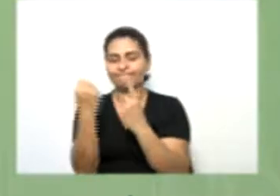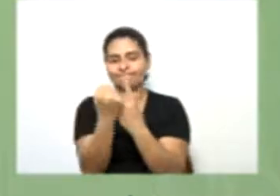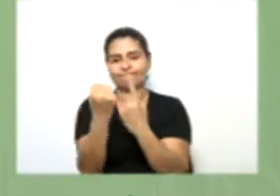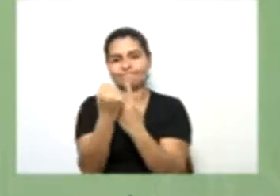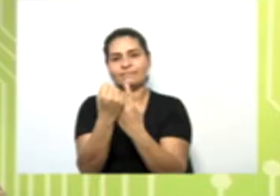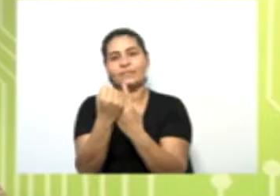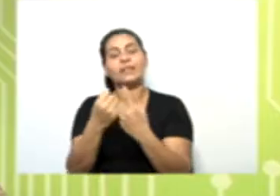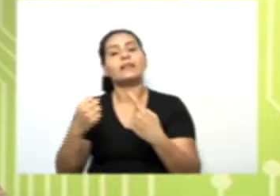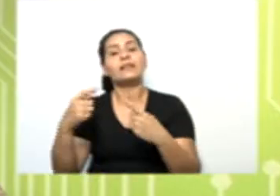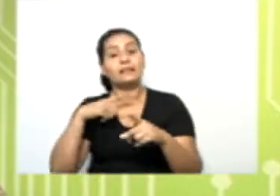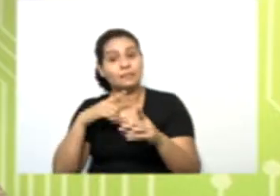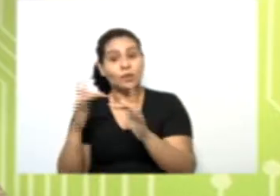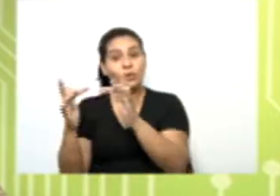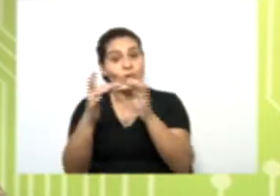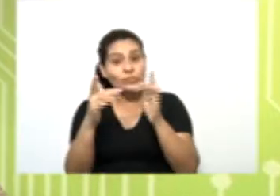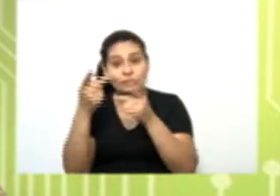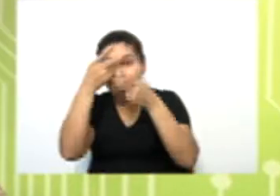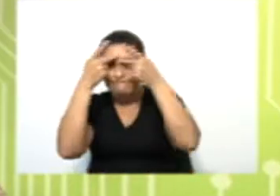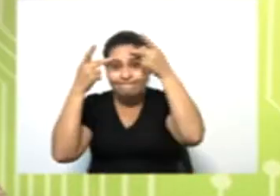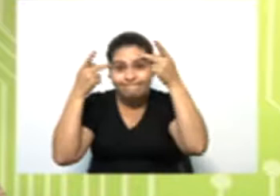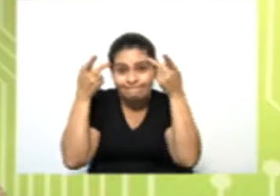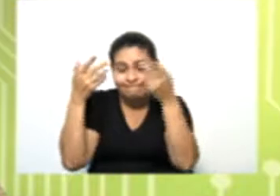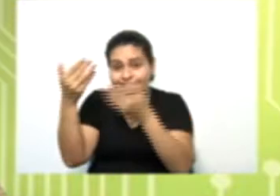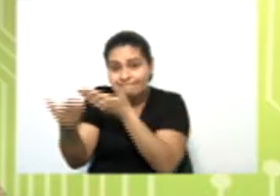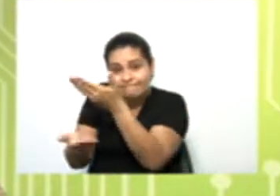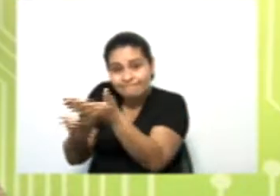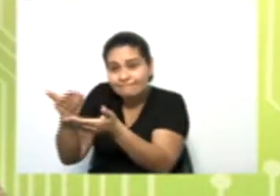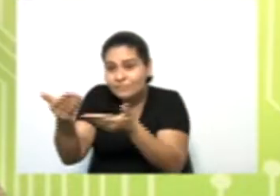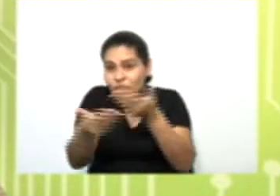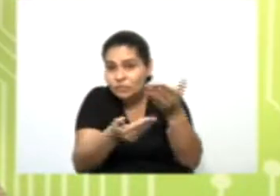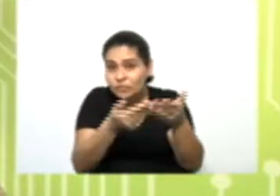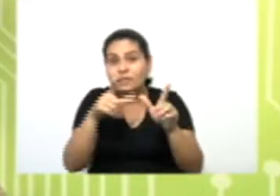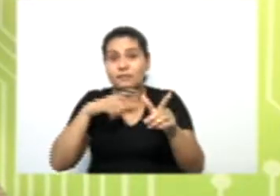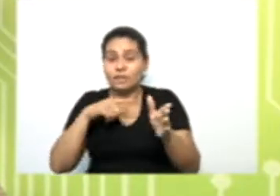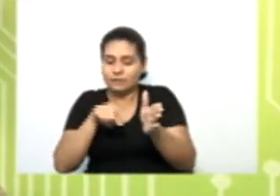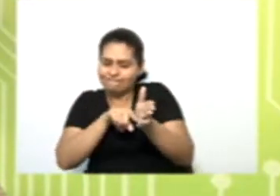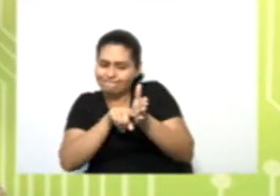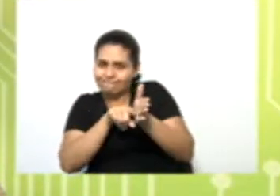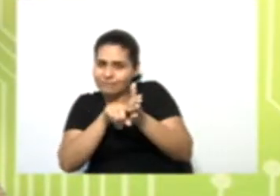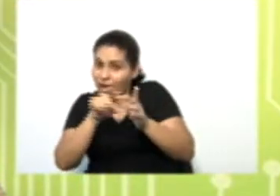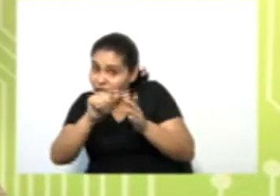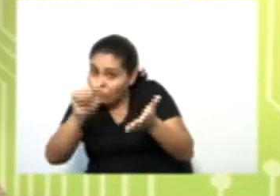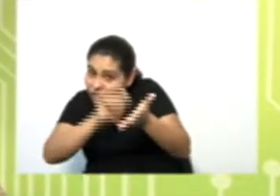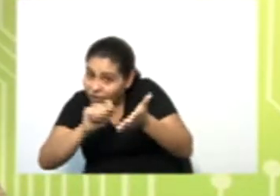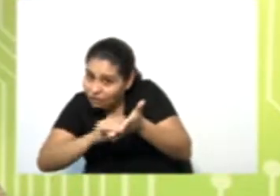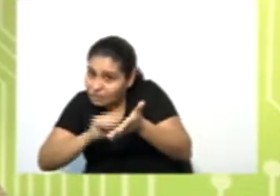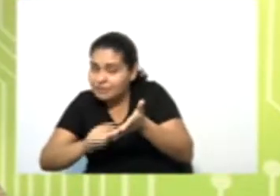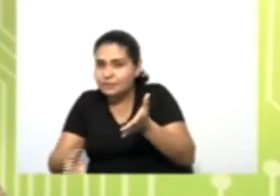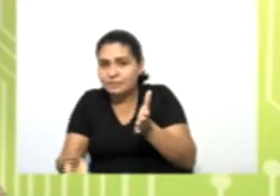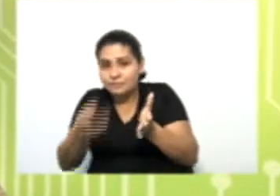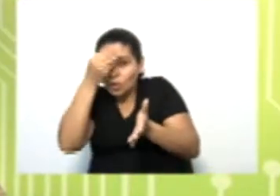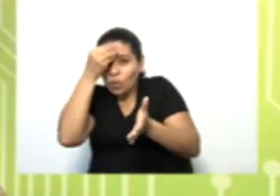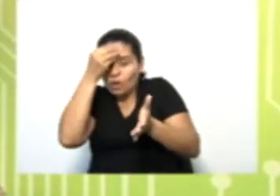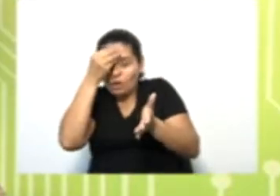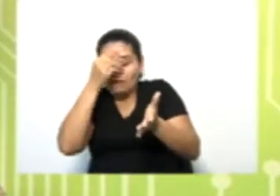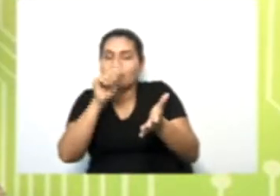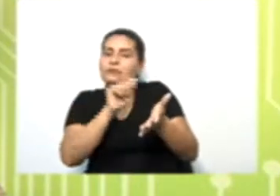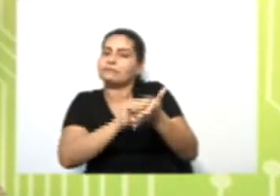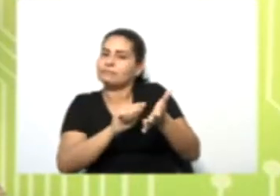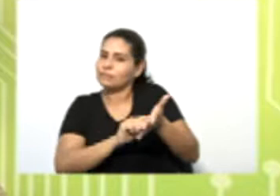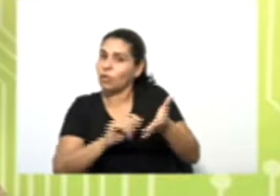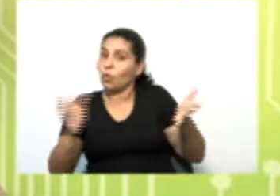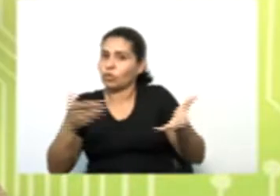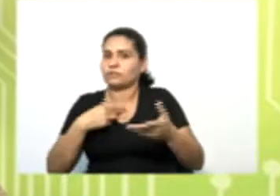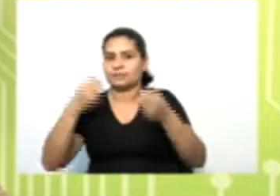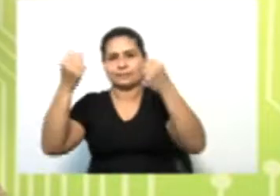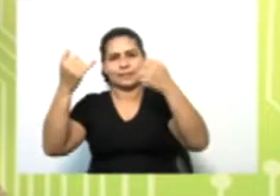um relacionamento entre as pessoas. Existe um estudo chamado, anota aí para seus estudos particulares. Aliás,